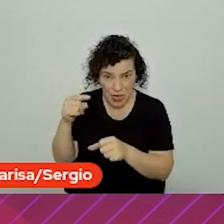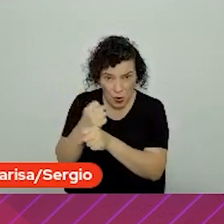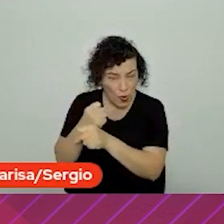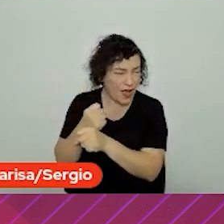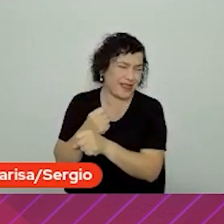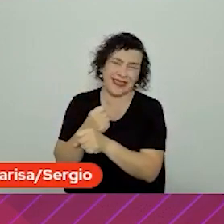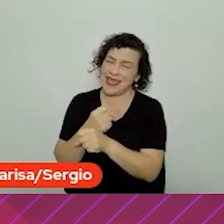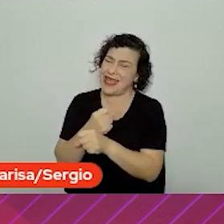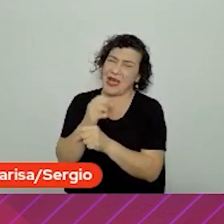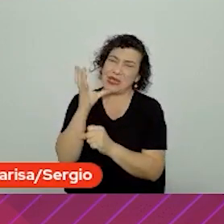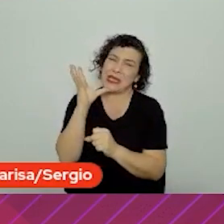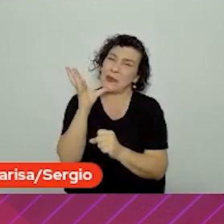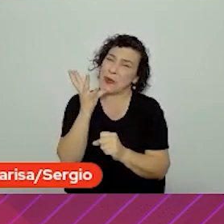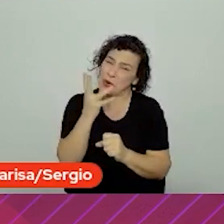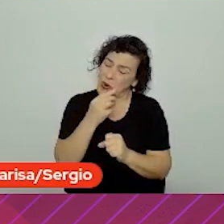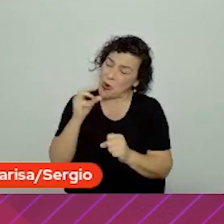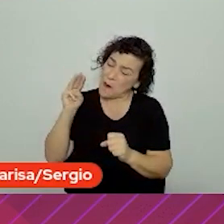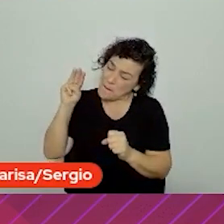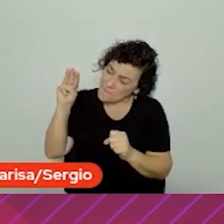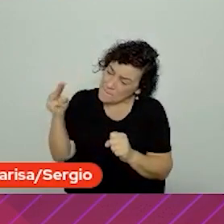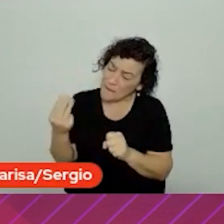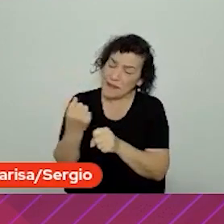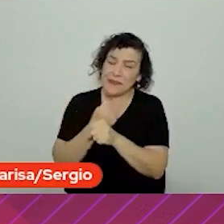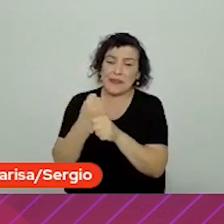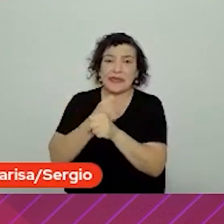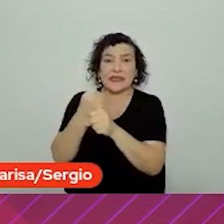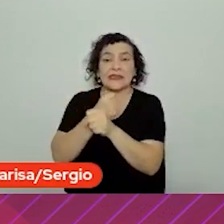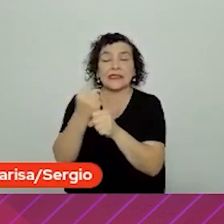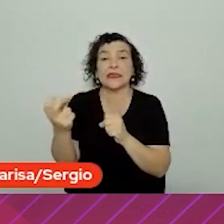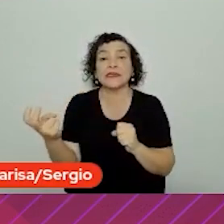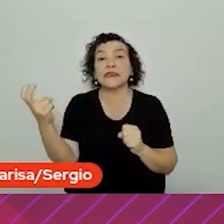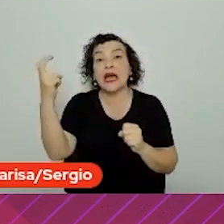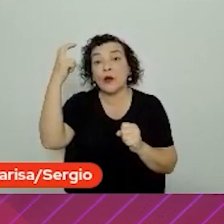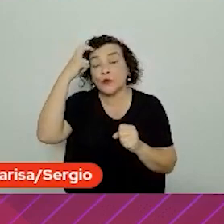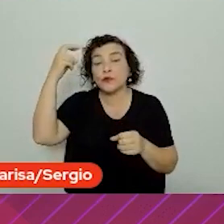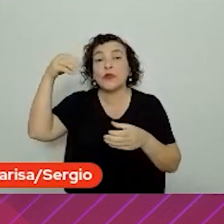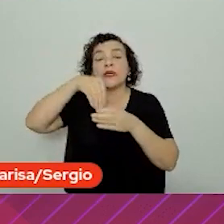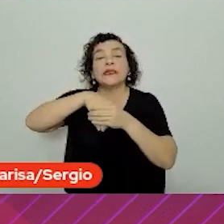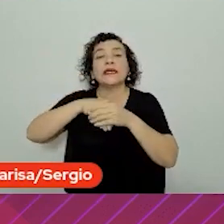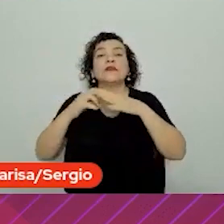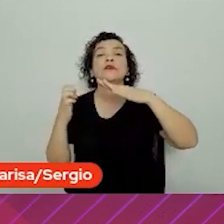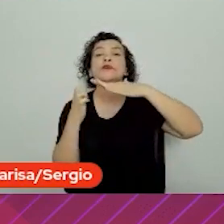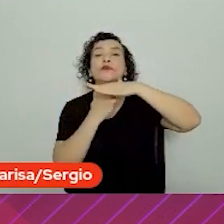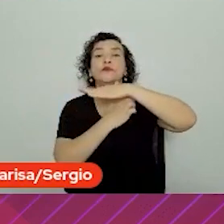de anos de evolução. Se a cultura de uma empresa ela é